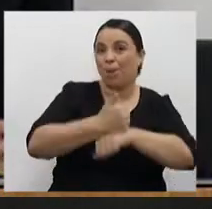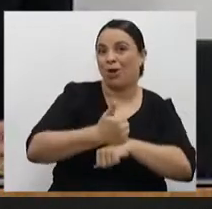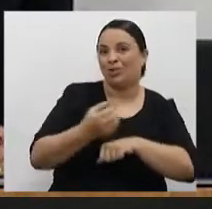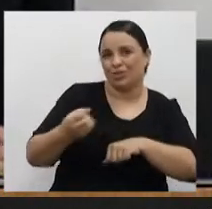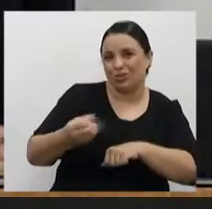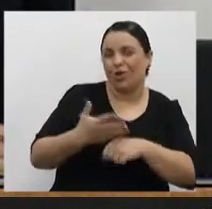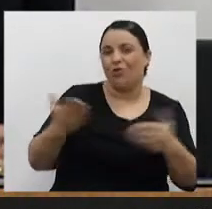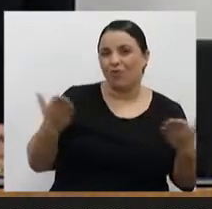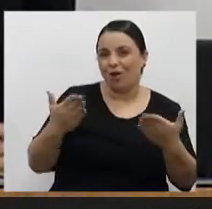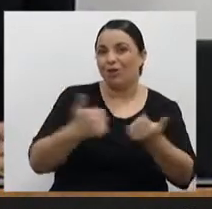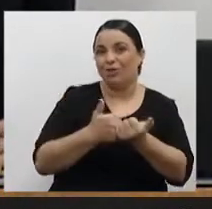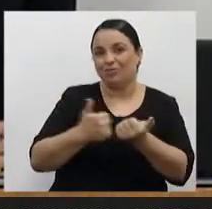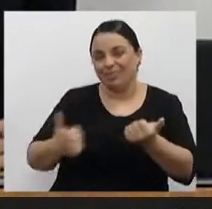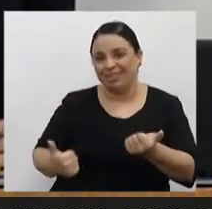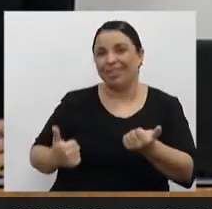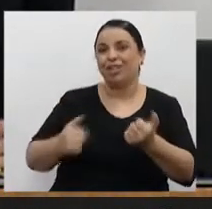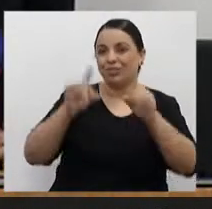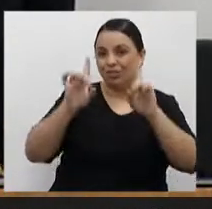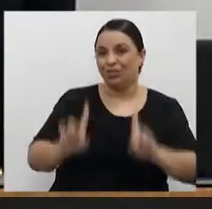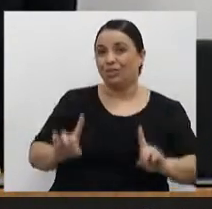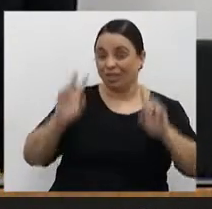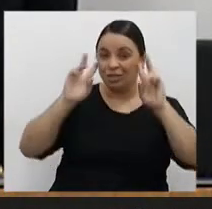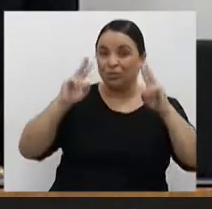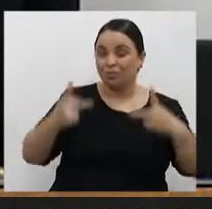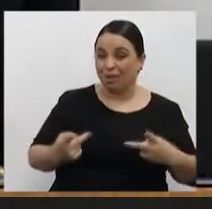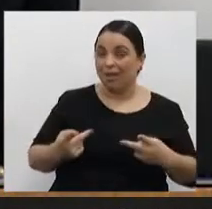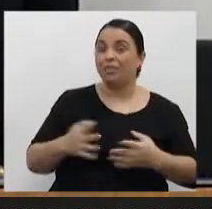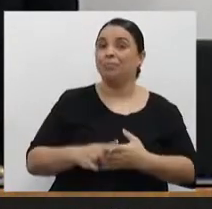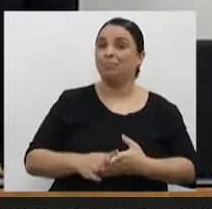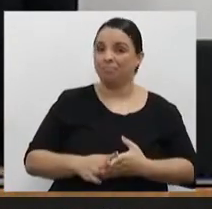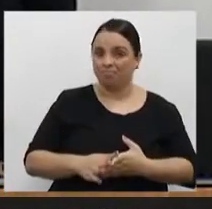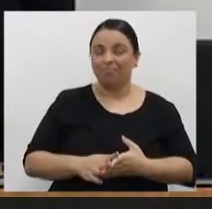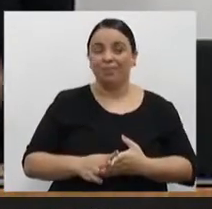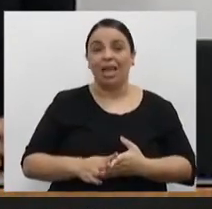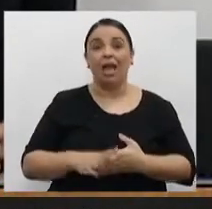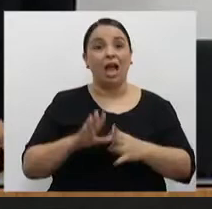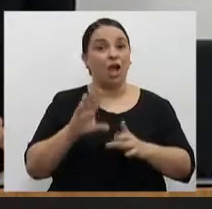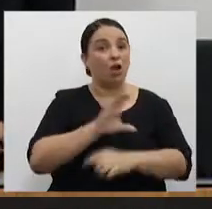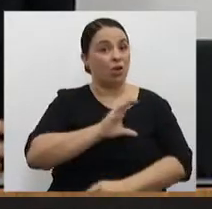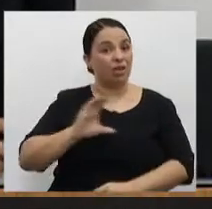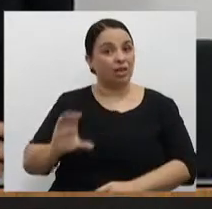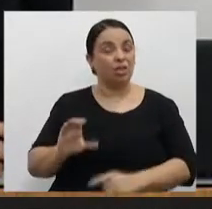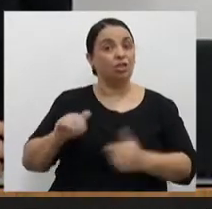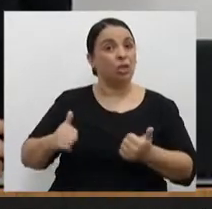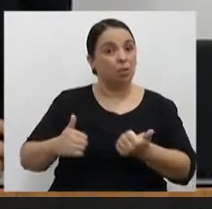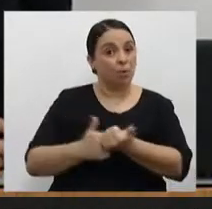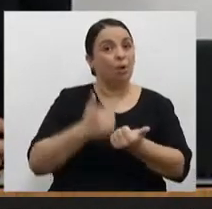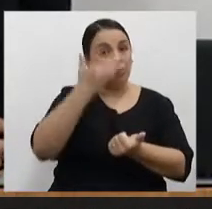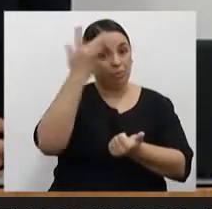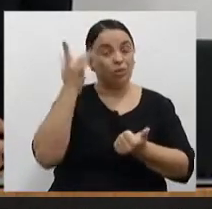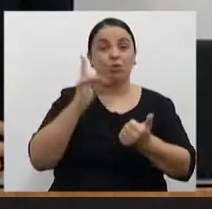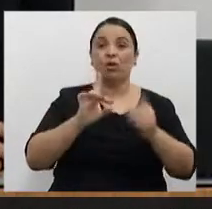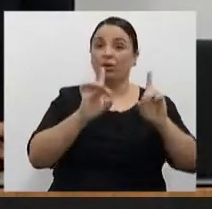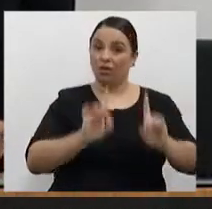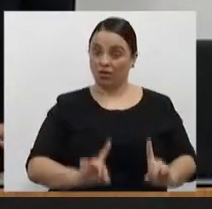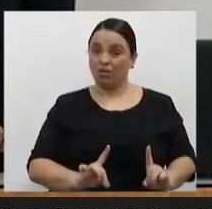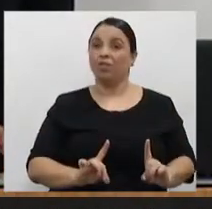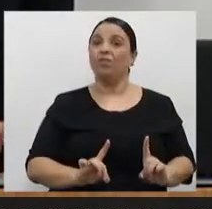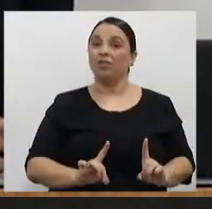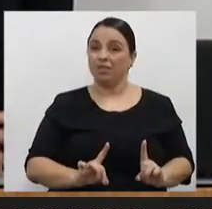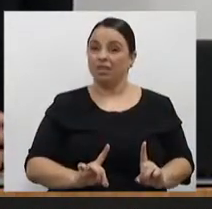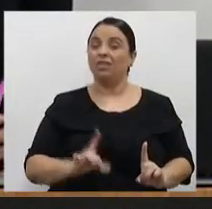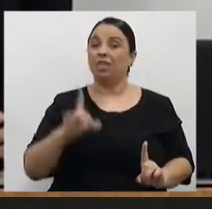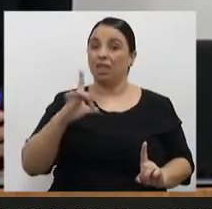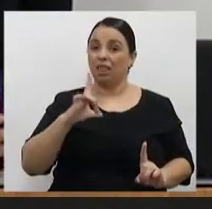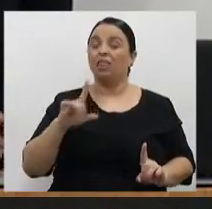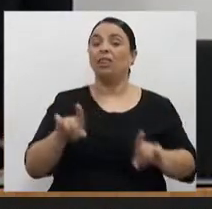subsecretário de Direitos Humanos. Vale lembrar, né, que a Coordenadoria Especial de Apoio e Assistência à Pessoa com Deficiência, que está